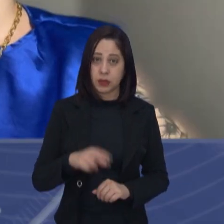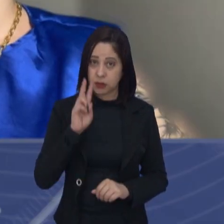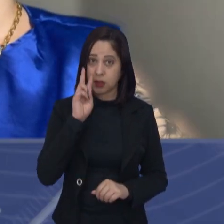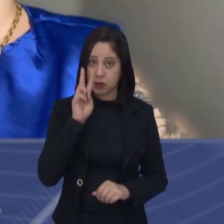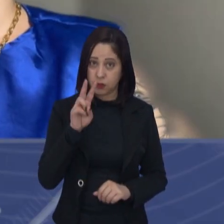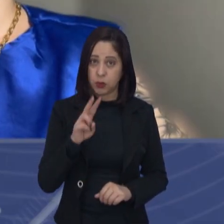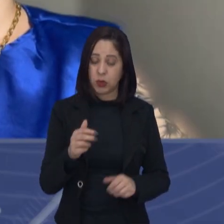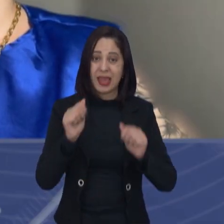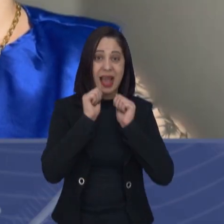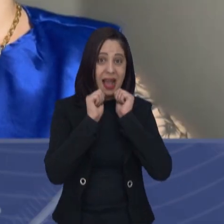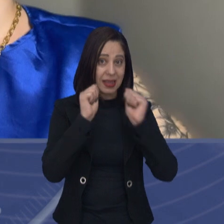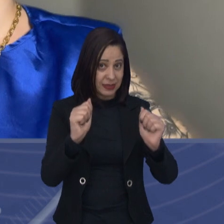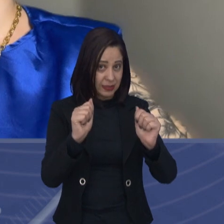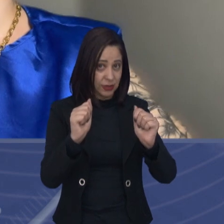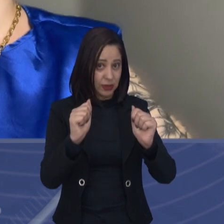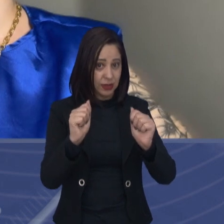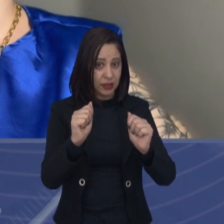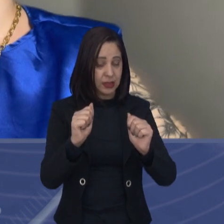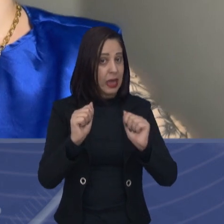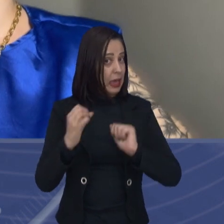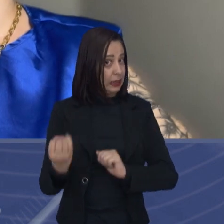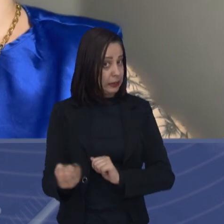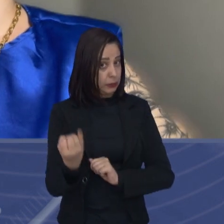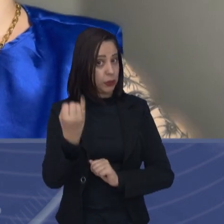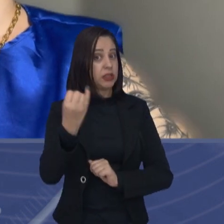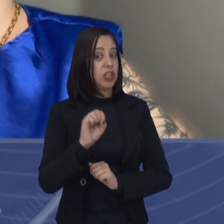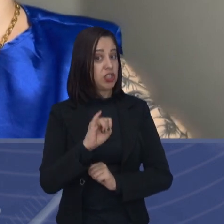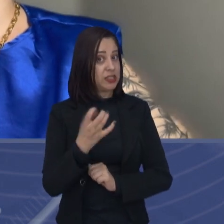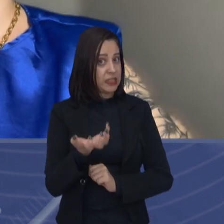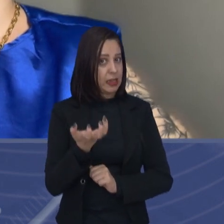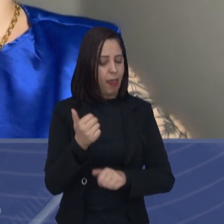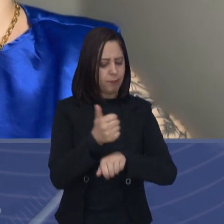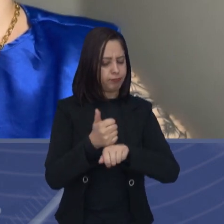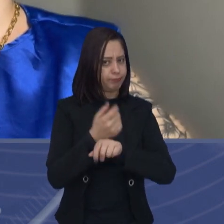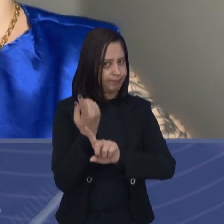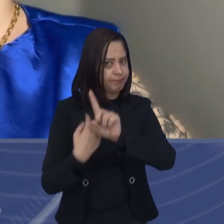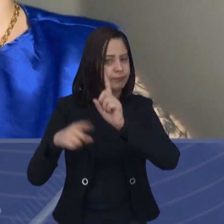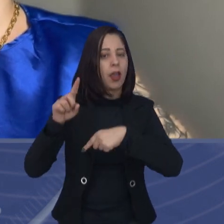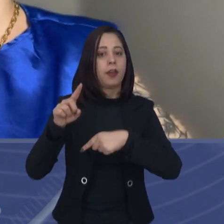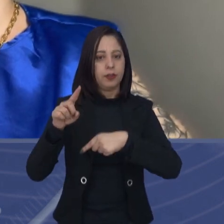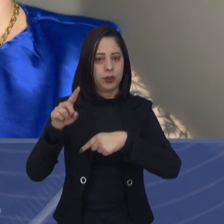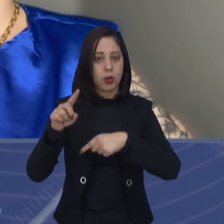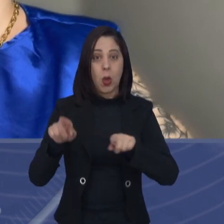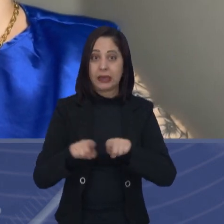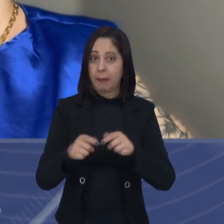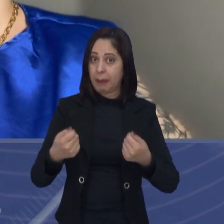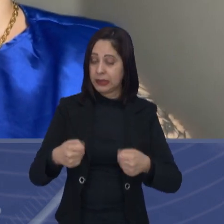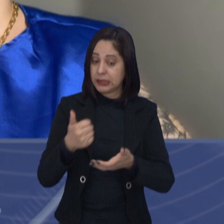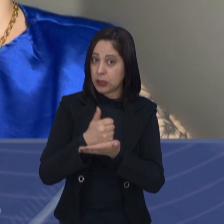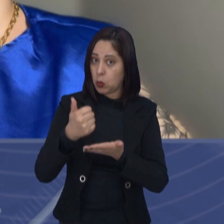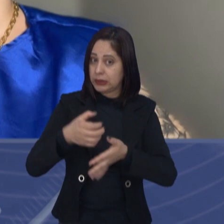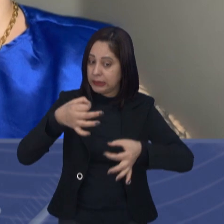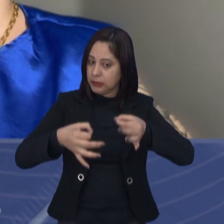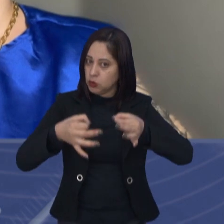é fundamental, principalmente para quem quer crescer, né? E principalmente nessa parte jurídica, né? Que tem de tomar muitos cuidados, como a